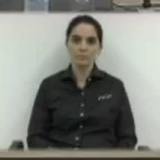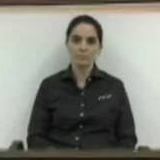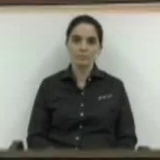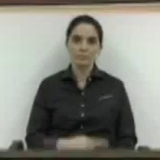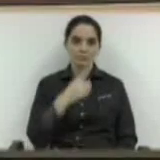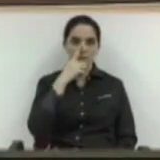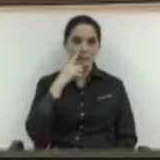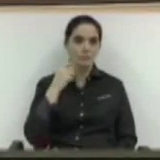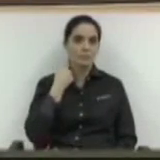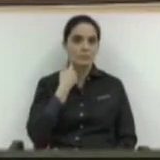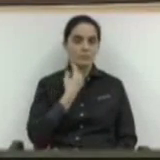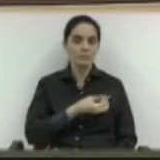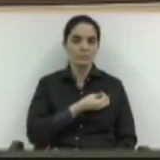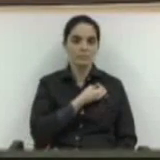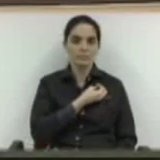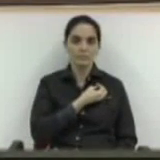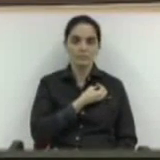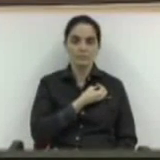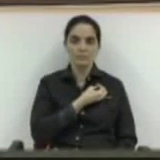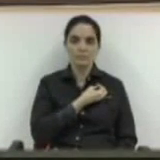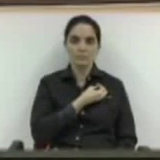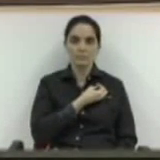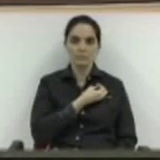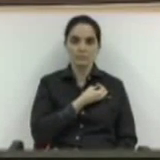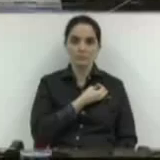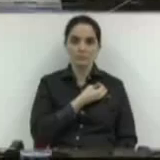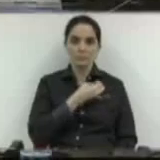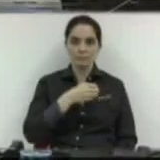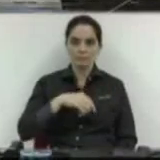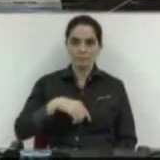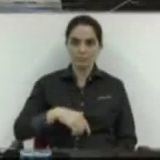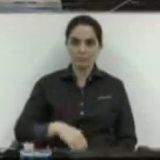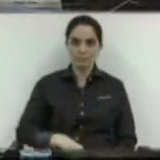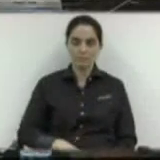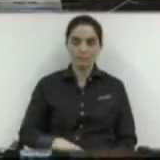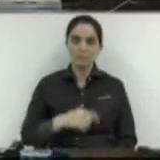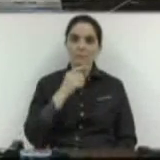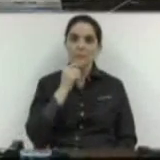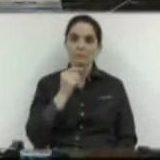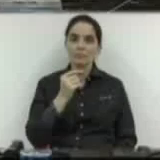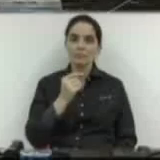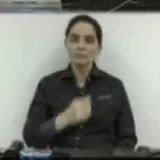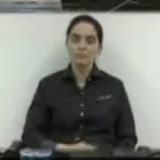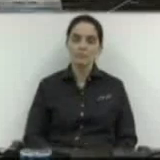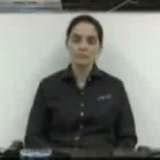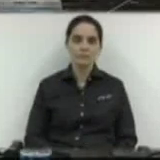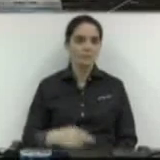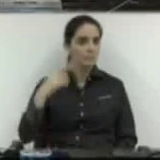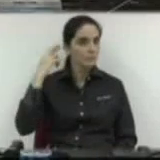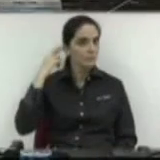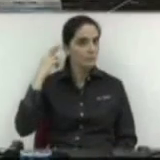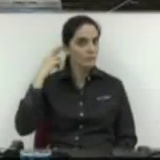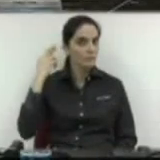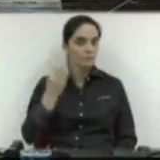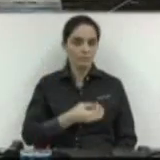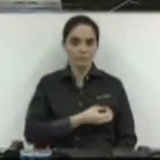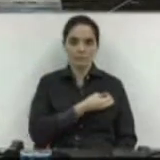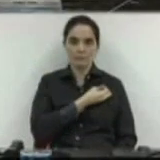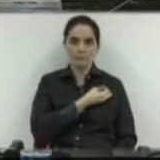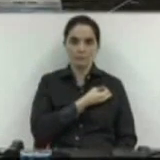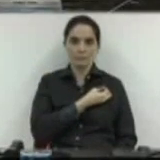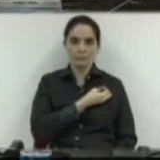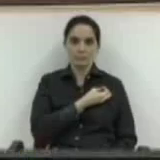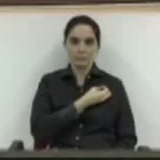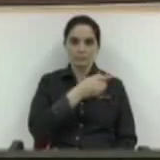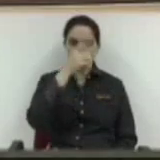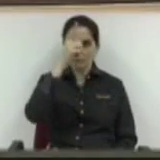Newton César dos Santos. Presente. Dr. Raul. Ronei Costa Martins Silva. Presente.